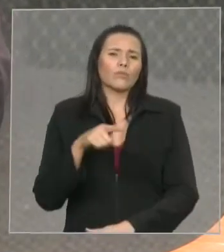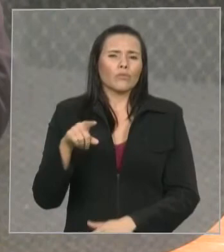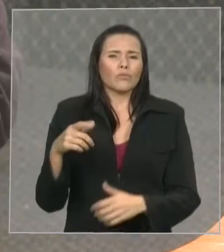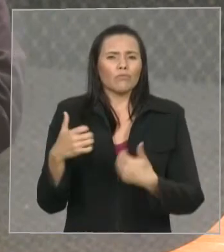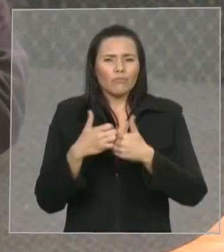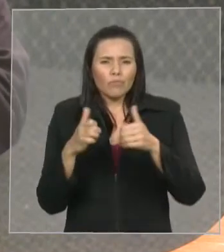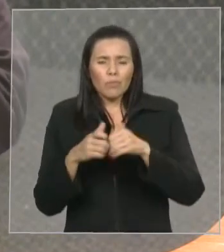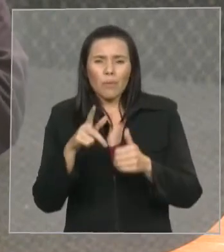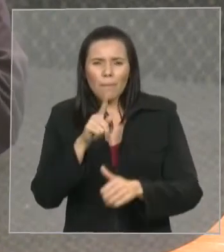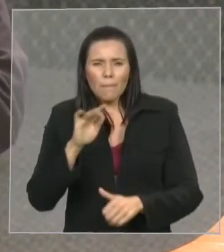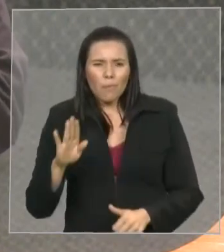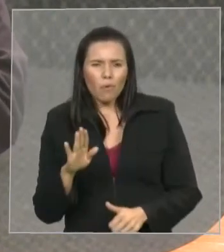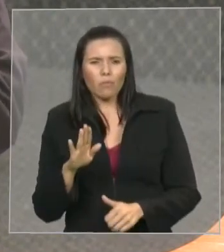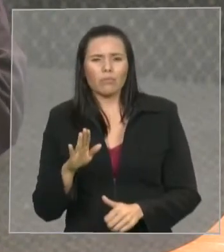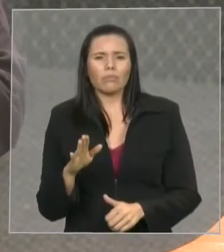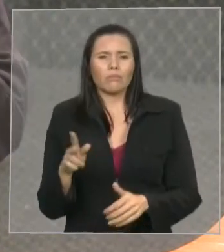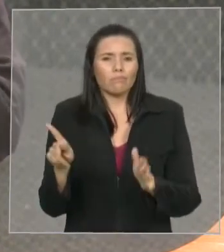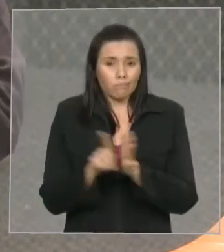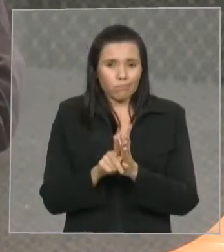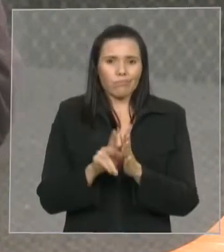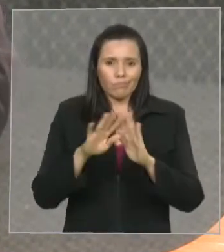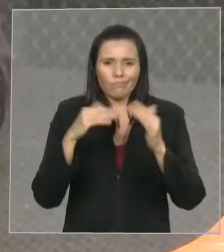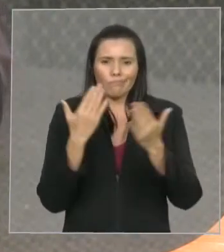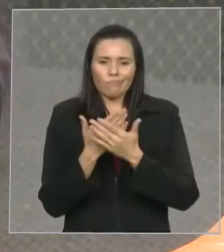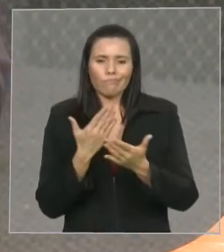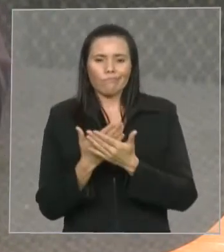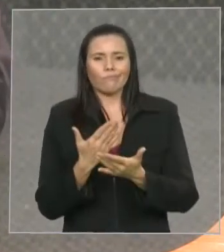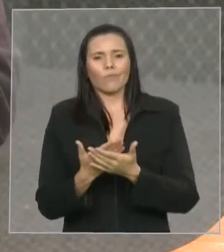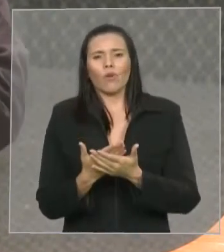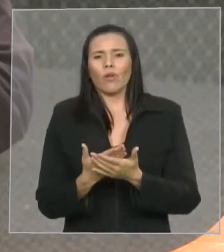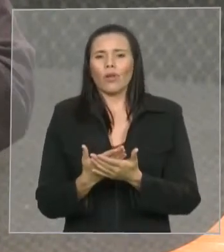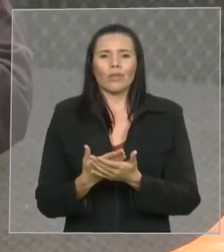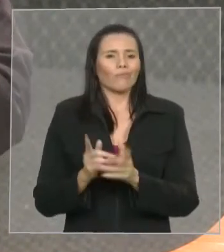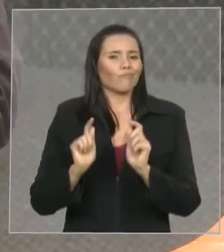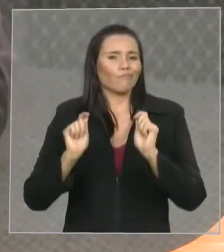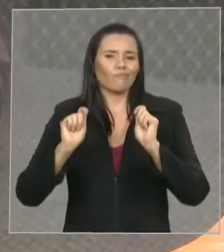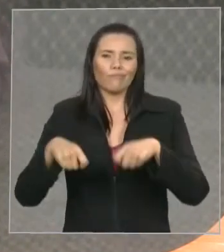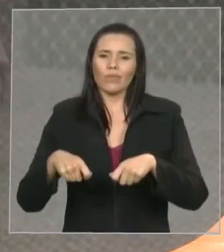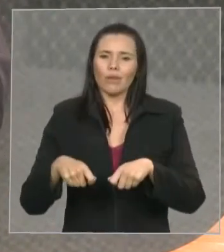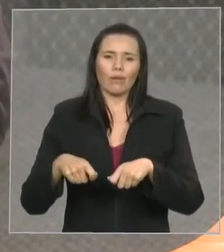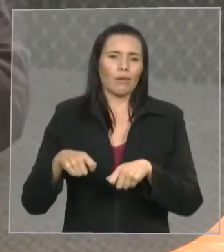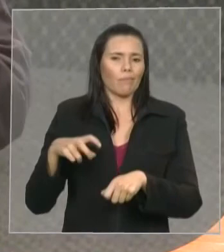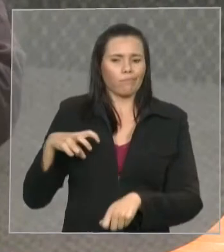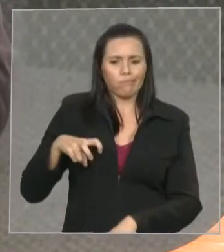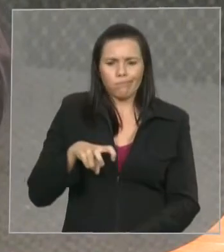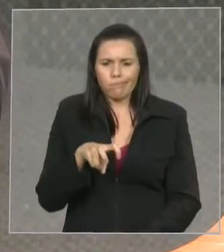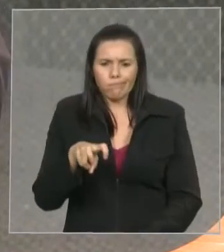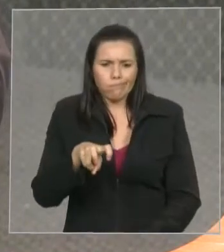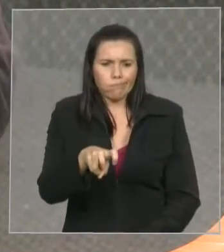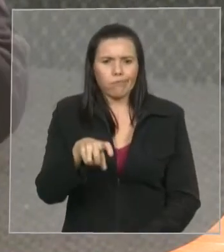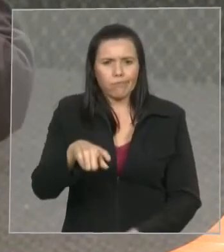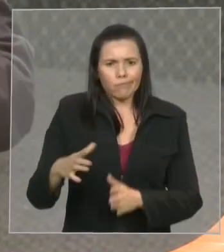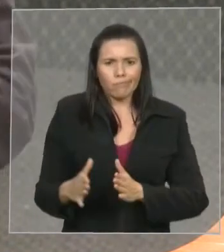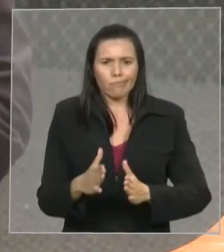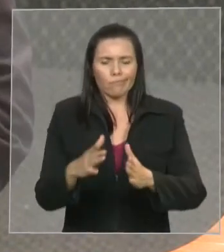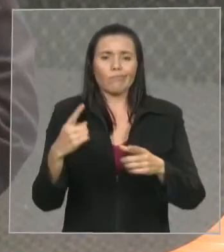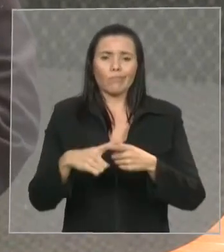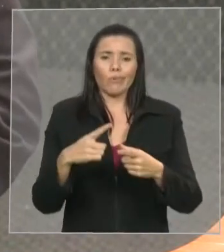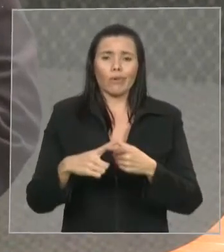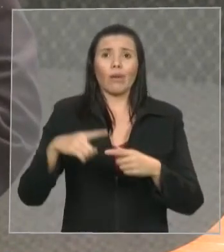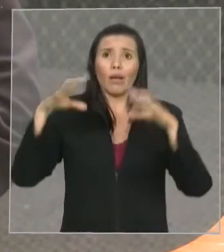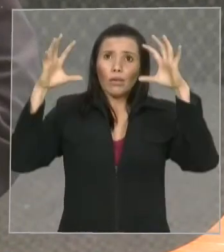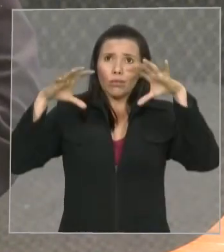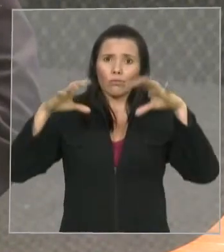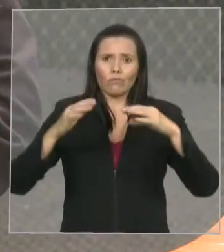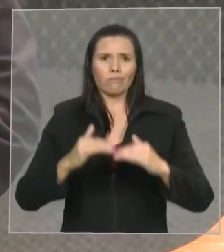porque está realmente a situação muito ruim em decorrência das águas, mas eu tenho certeza e acredito